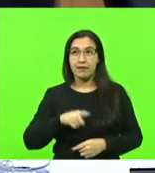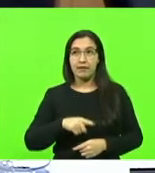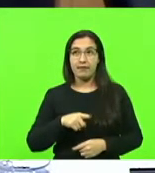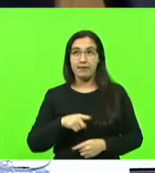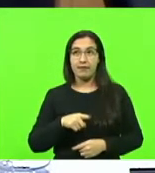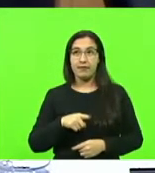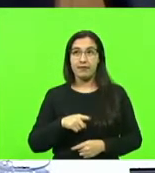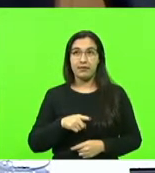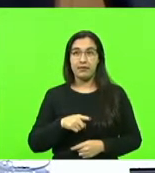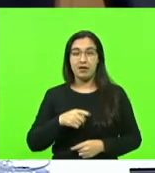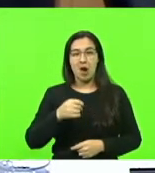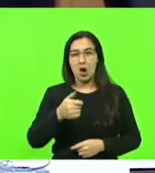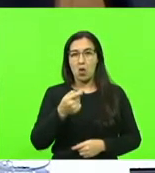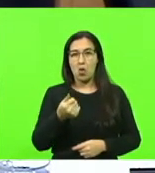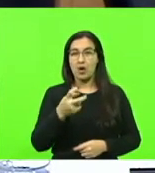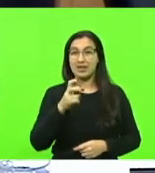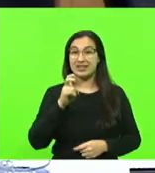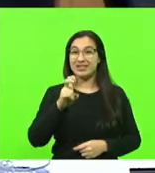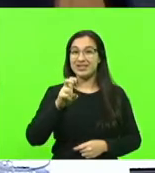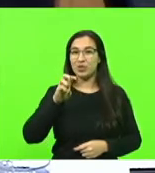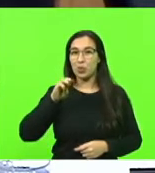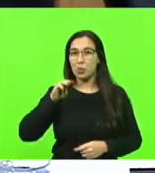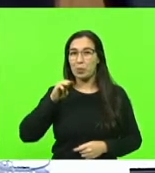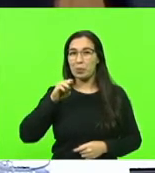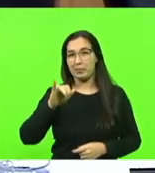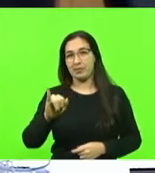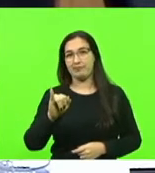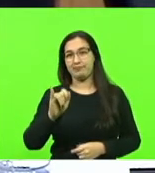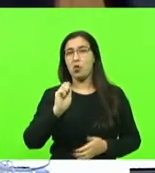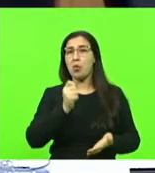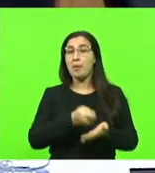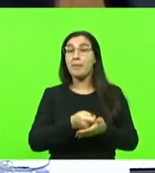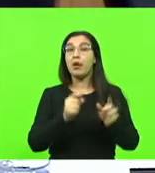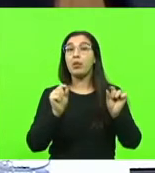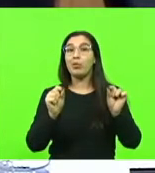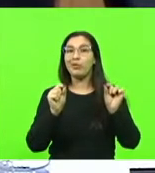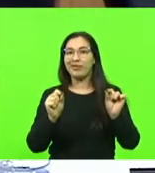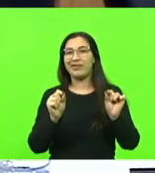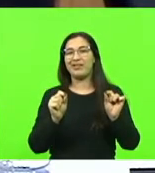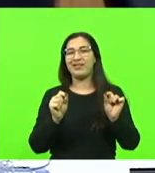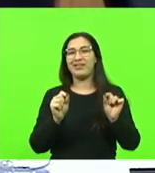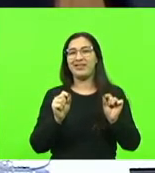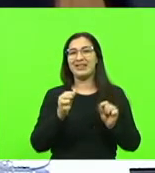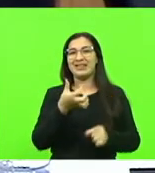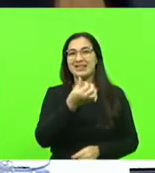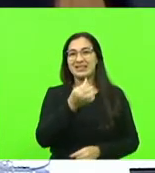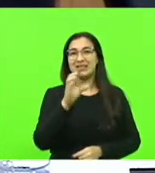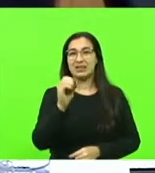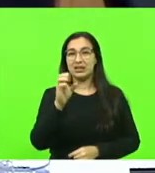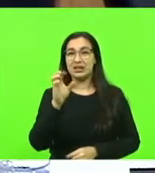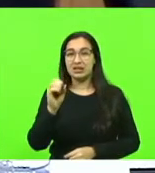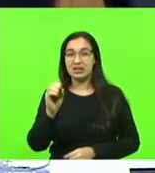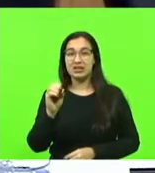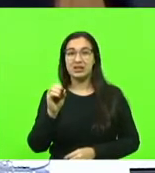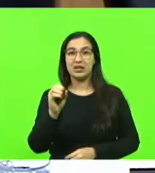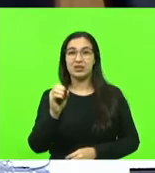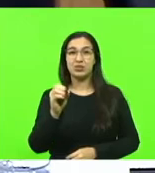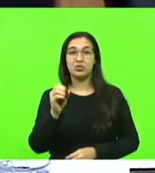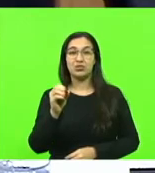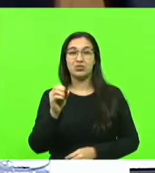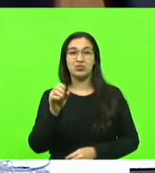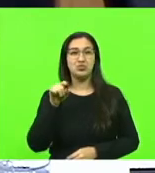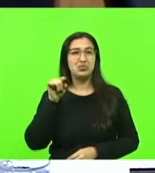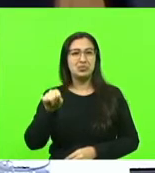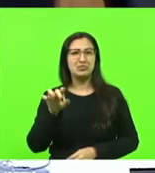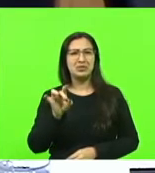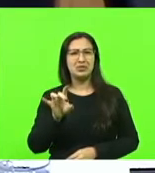destinados quase 5 milhões, o que foi pago apenas 660 mil. Me concede mais 30